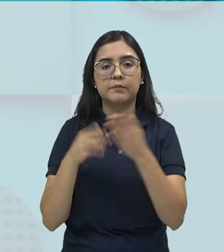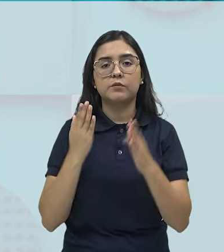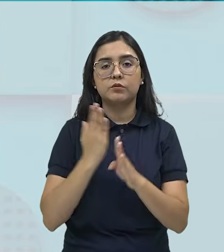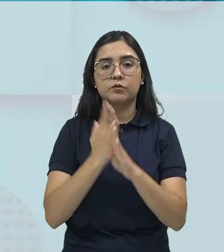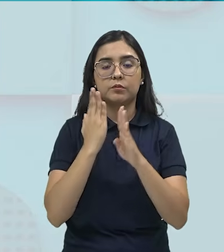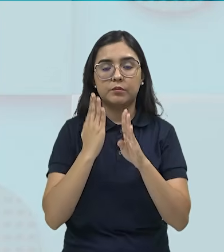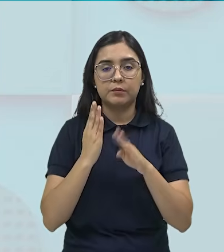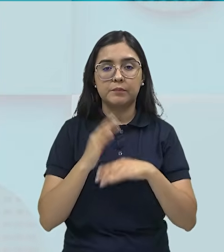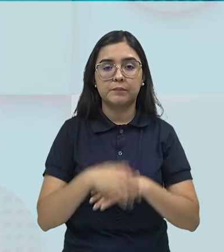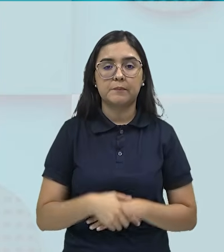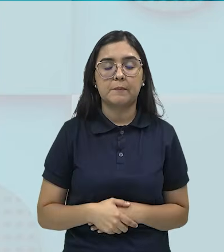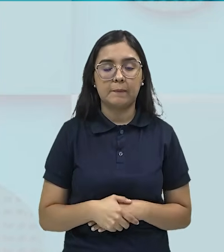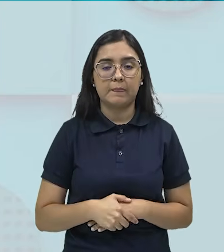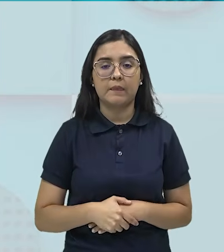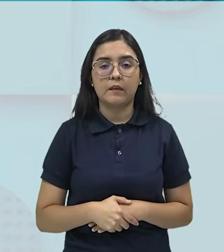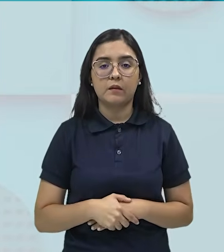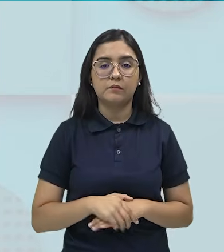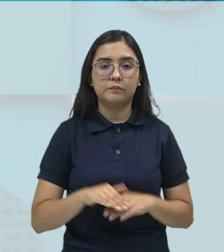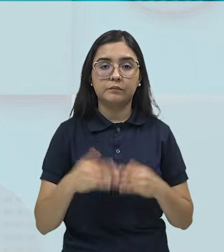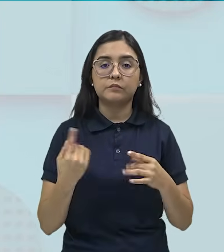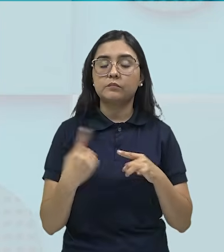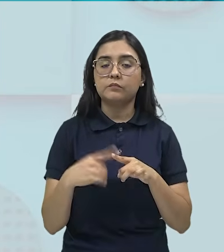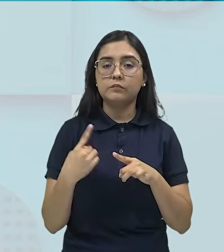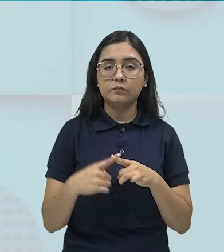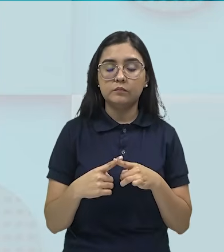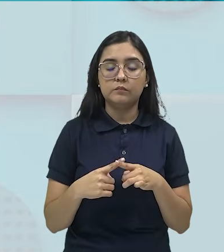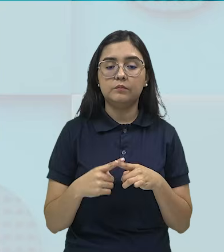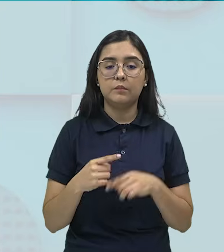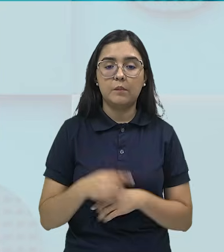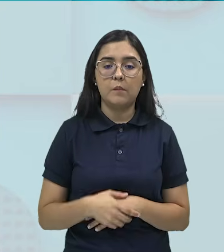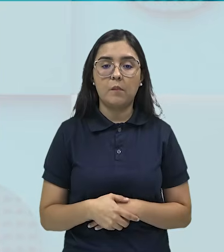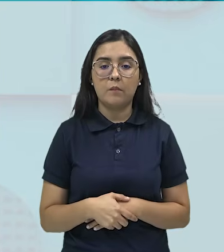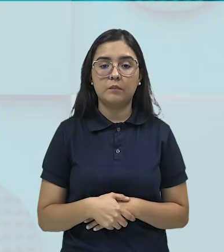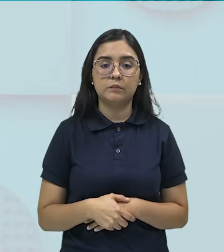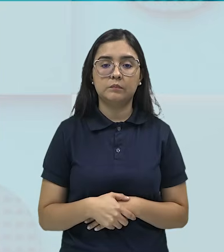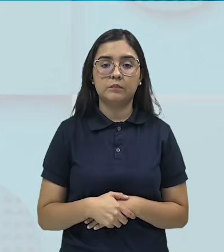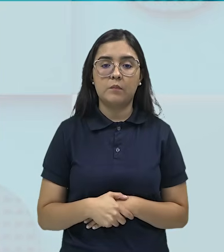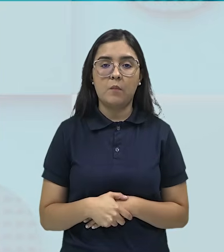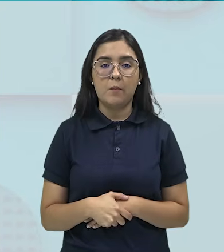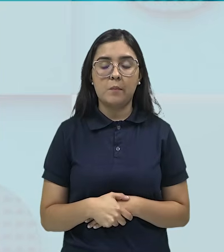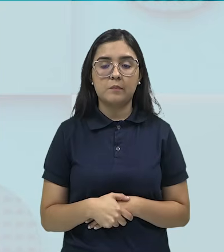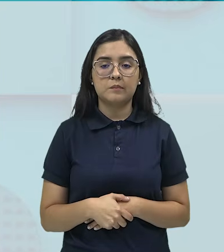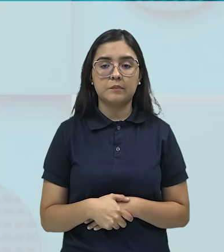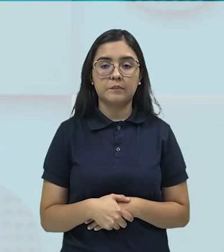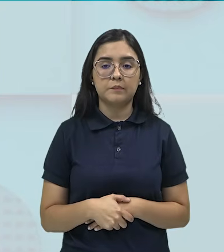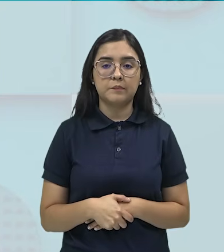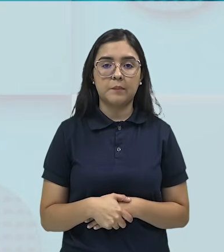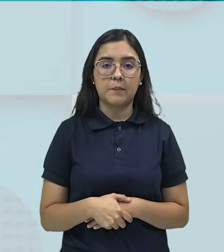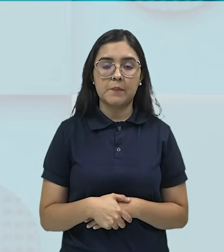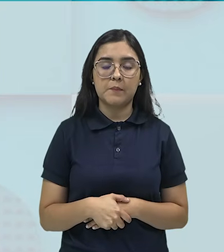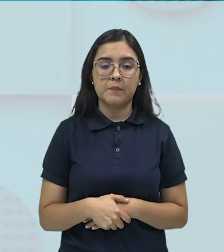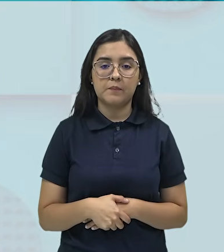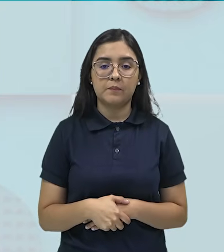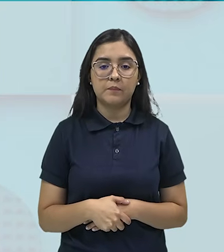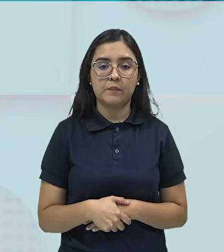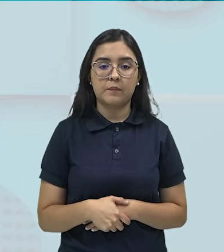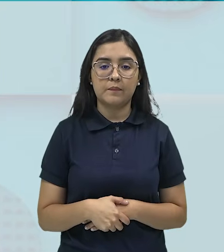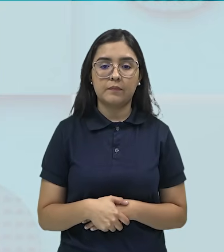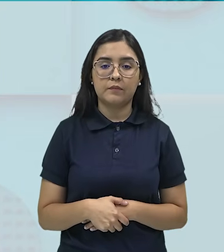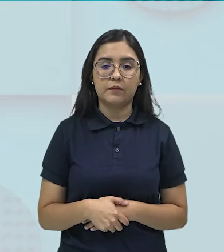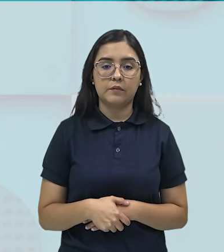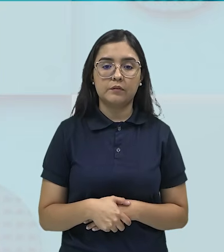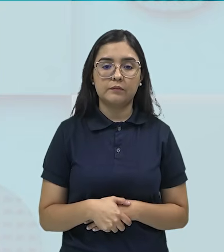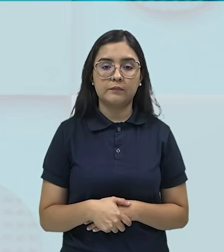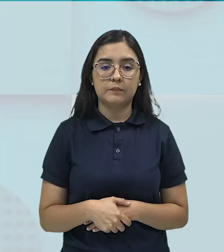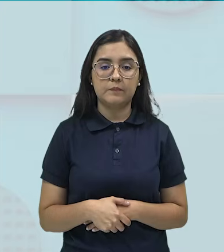a claridade, a evidência, né, do que foi a causa, né, o motivo, a razão de ter